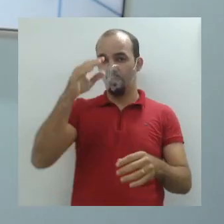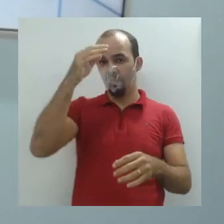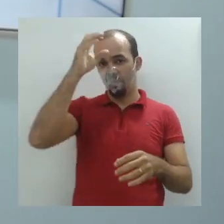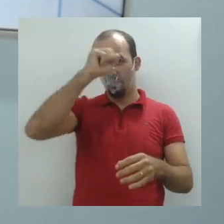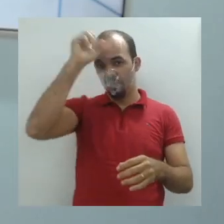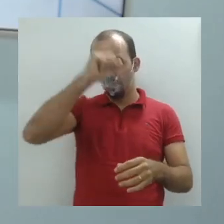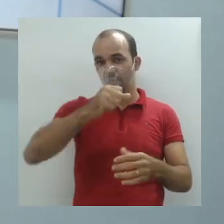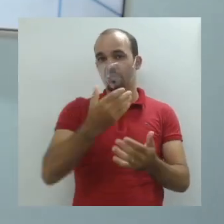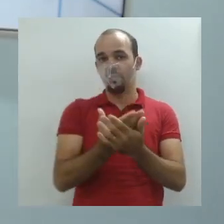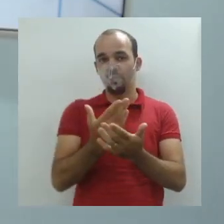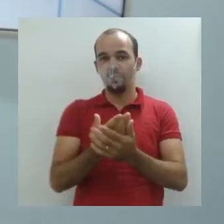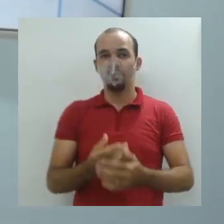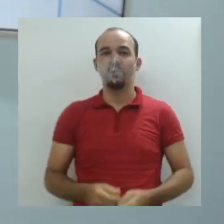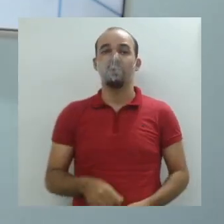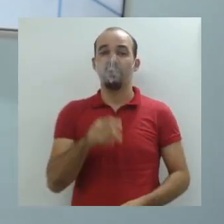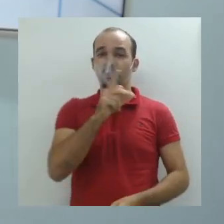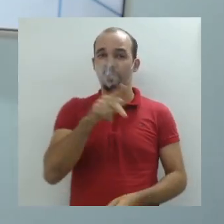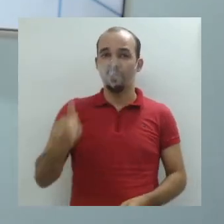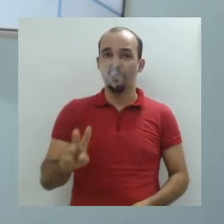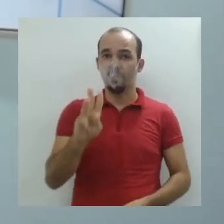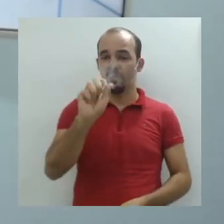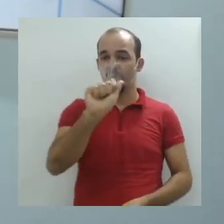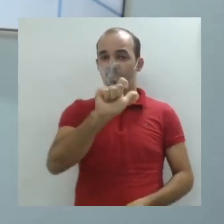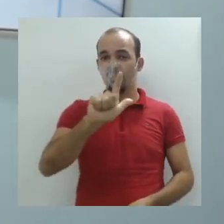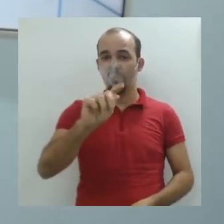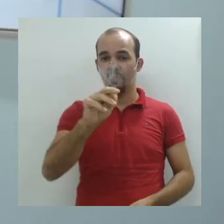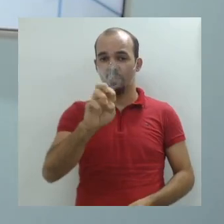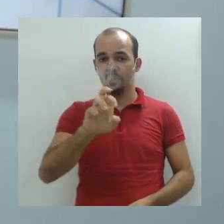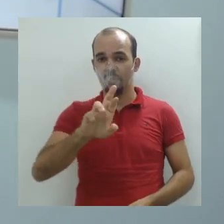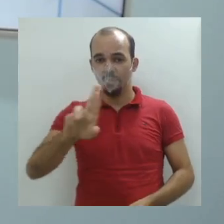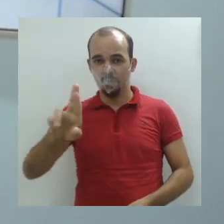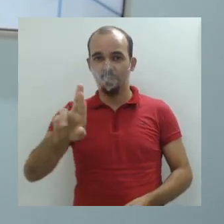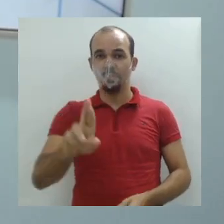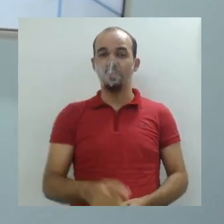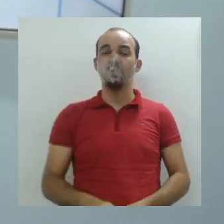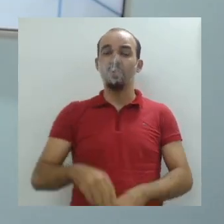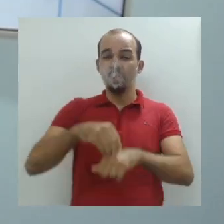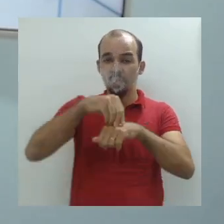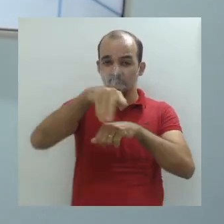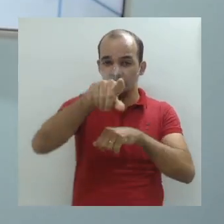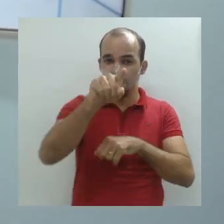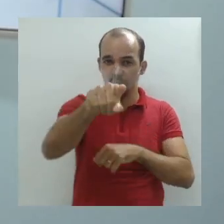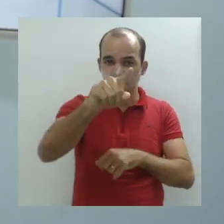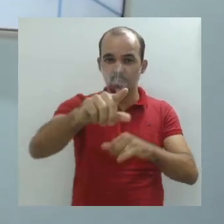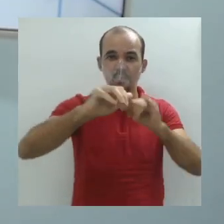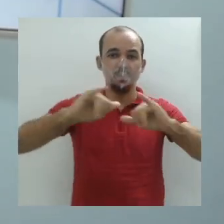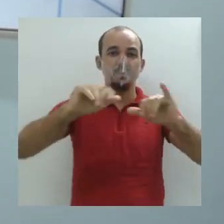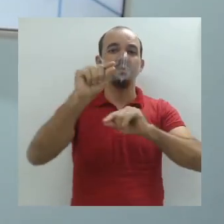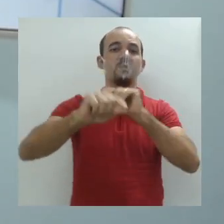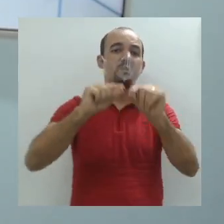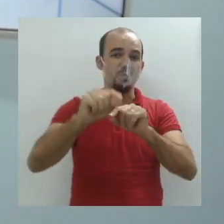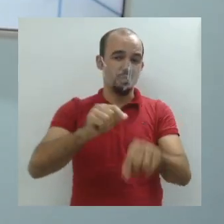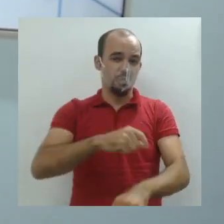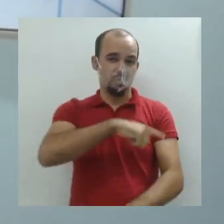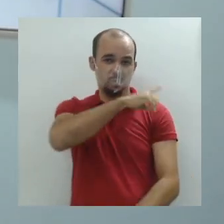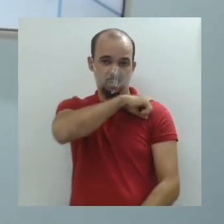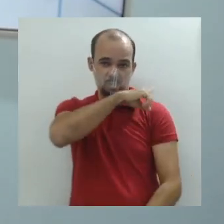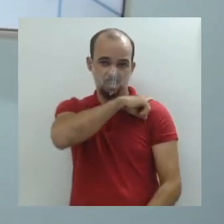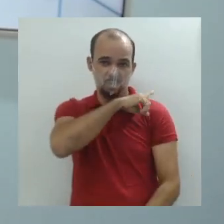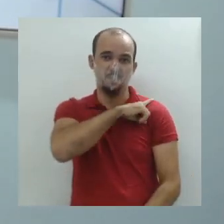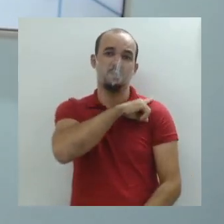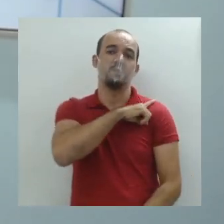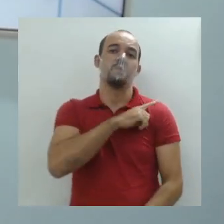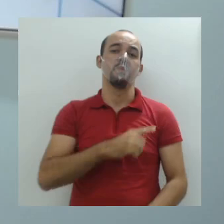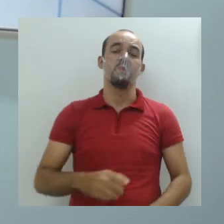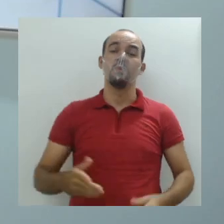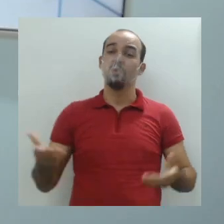Valtinho Pessoa e estou aqui, galera, falando para você, estudante da primeira série do ensino médio, nessa tarde maravilhosa.